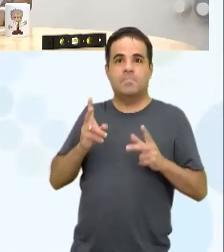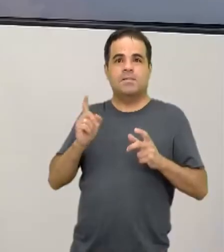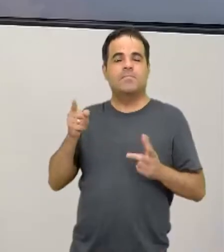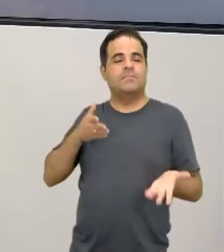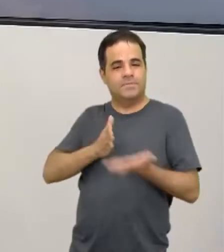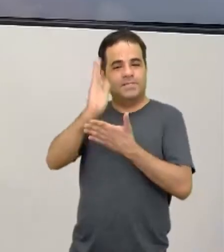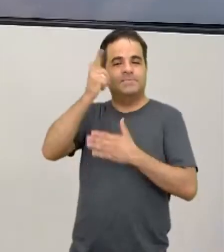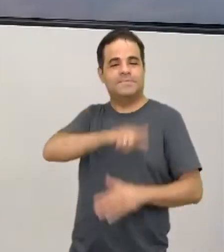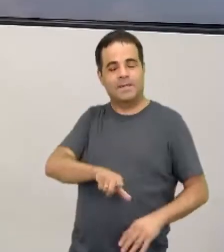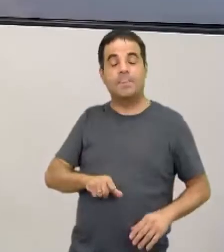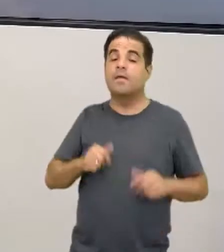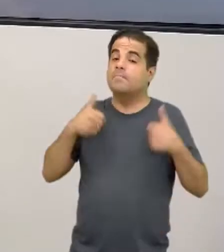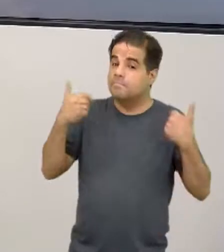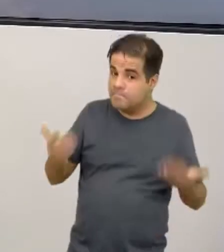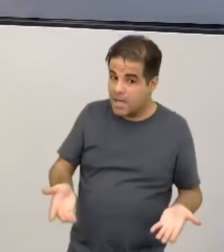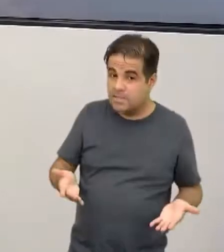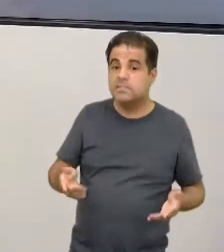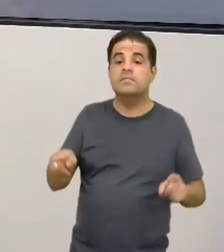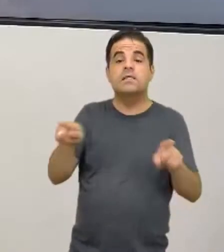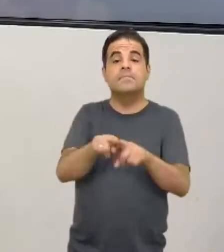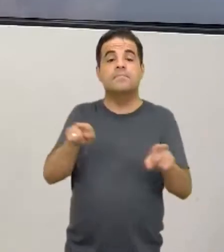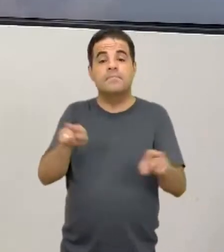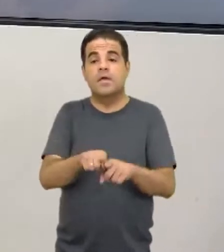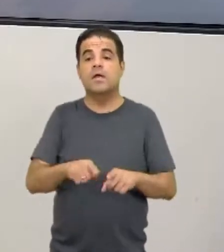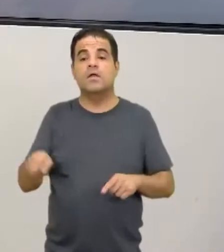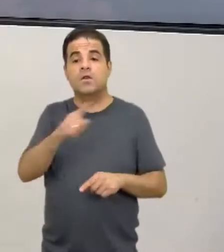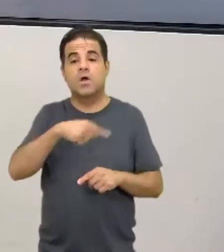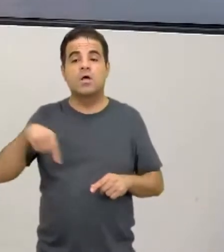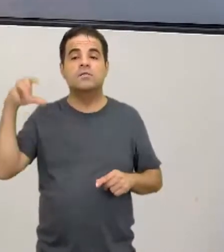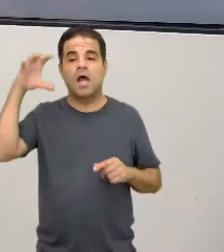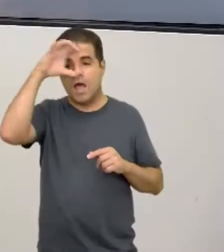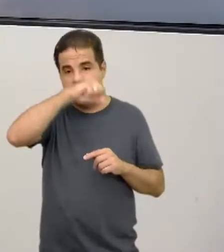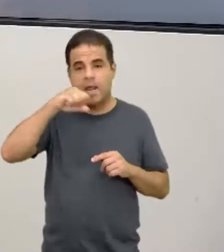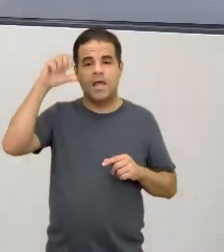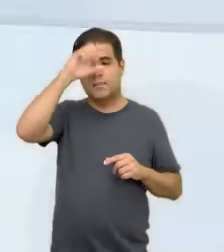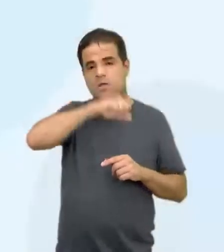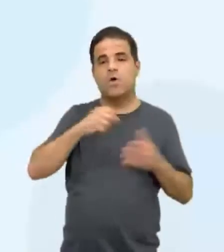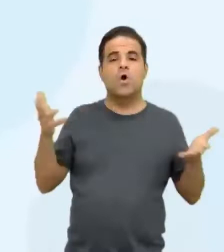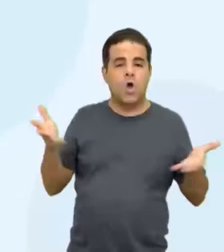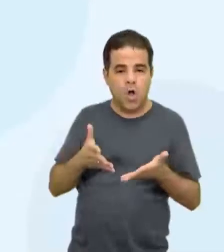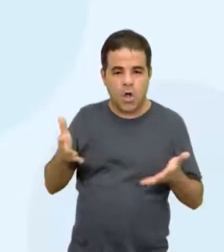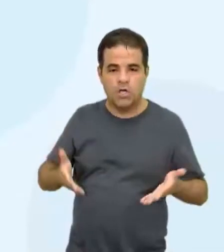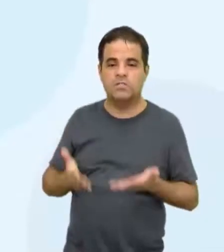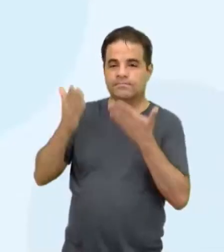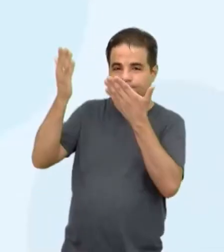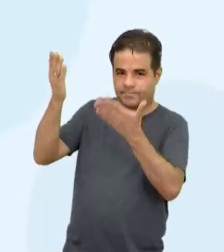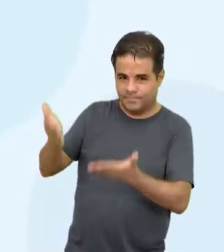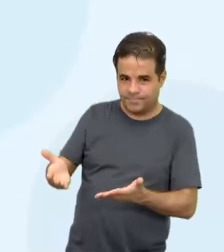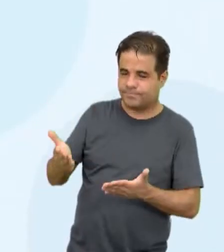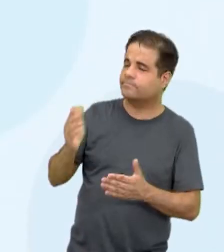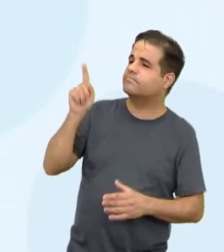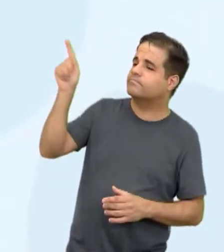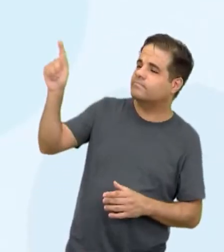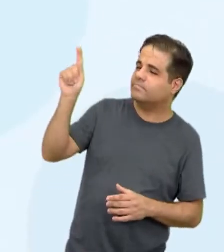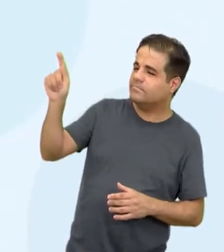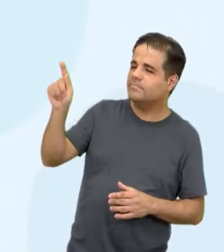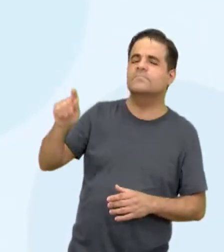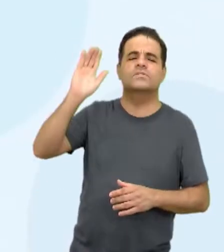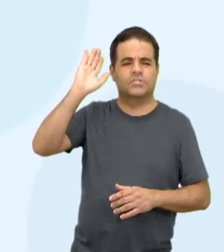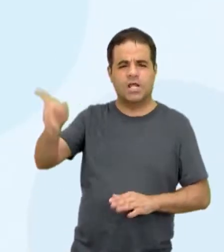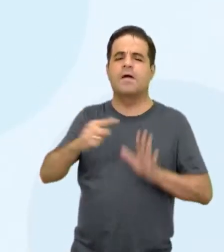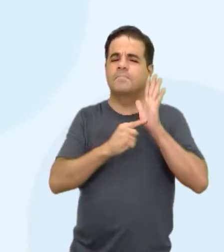mesmo. E aí, gente, né, também, então, o que nós vamos aprender hoje? Esse esquema a gente já,